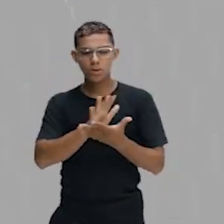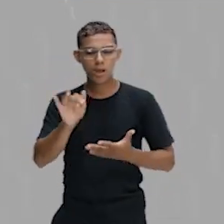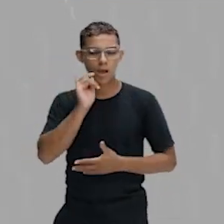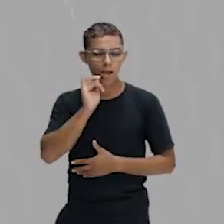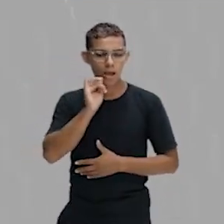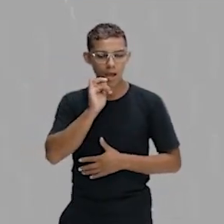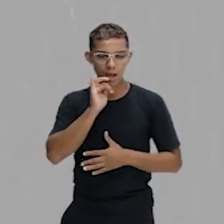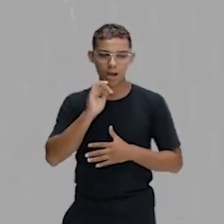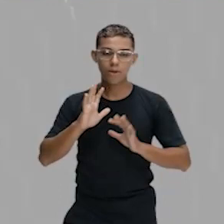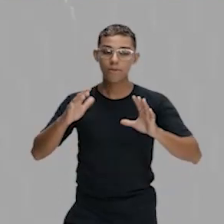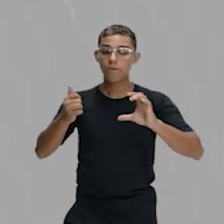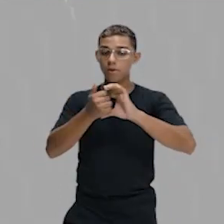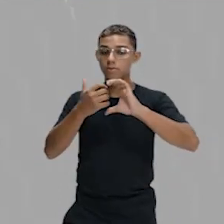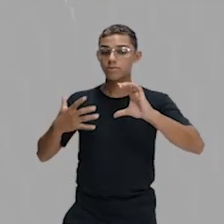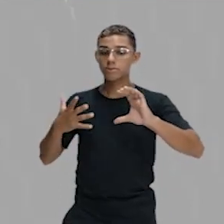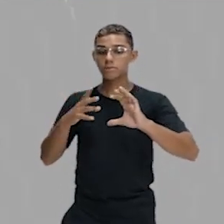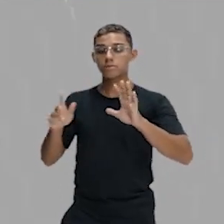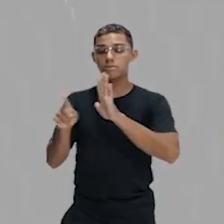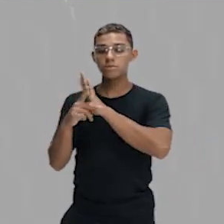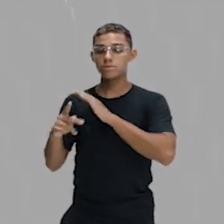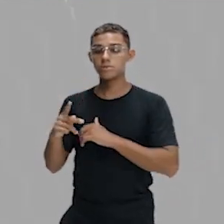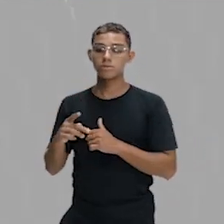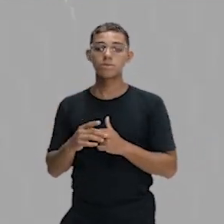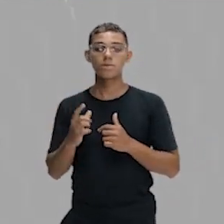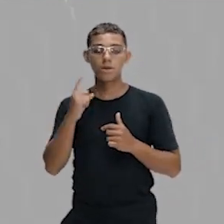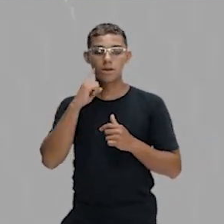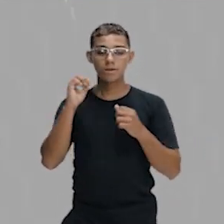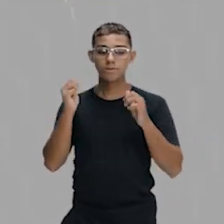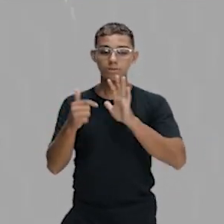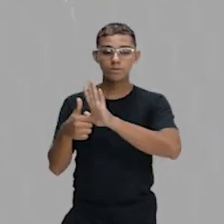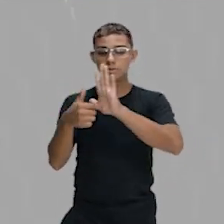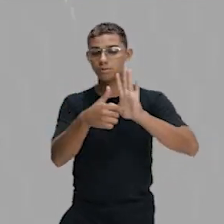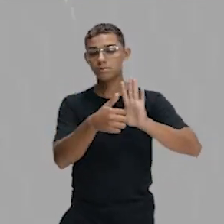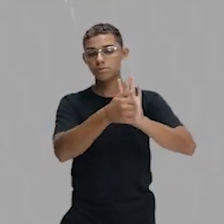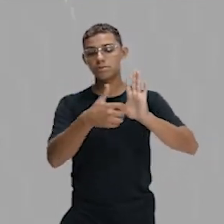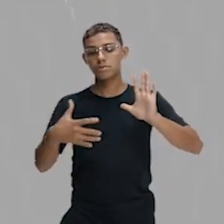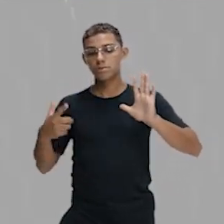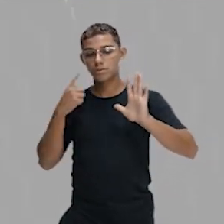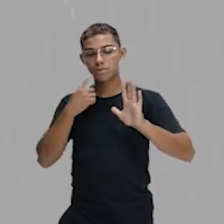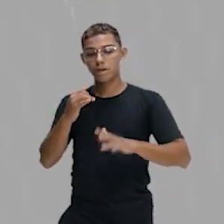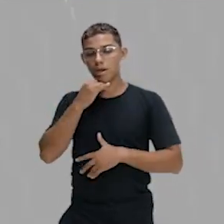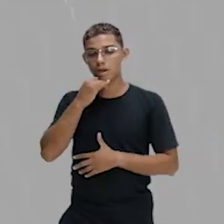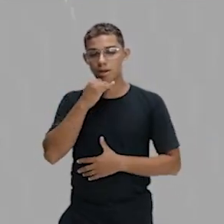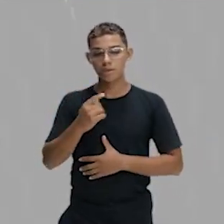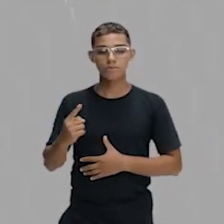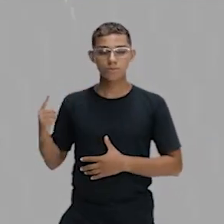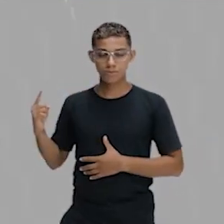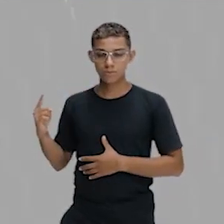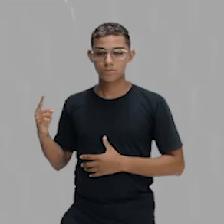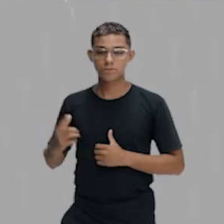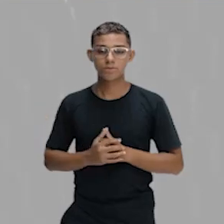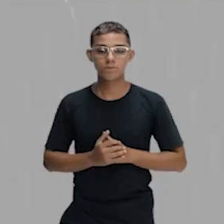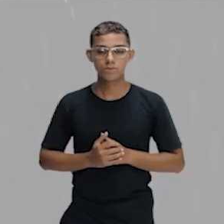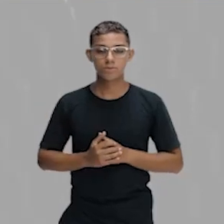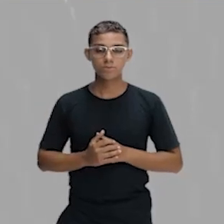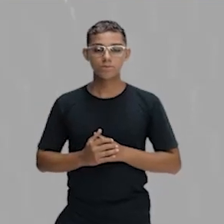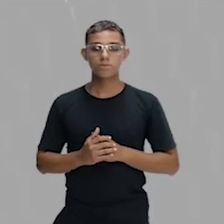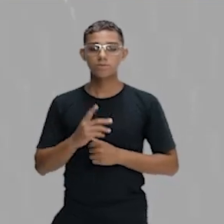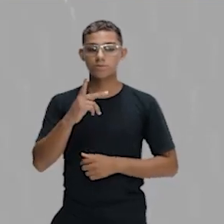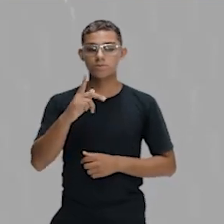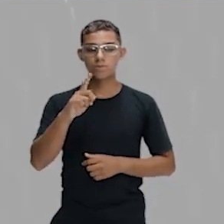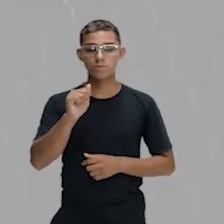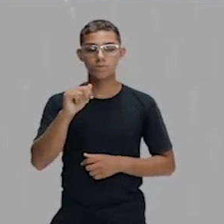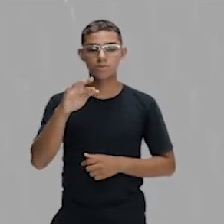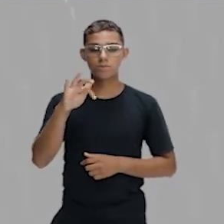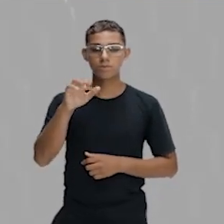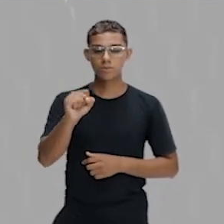né? Quais são as características que essa vegetação do cerrado vai apresentar? Nós temos exemplo são plantas